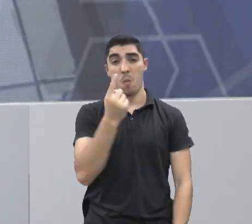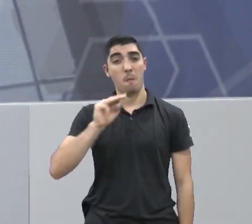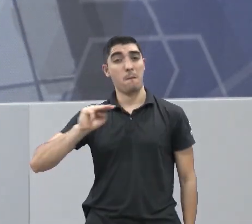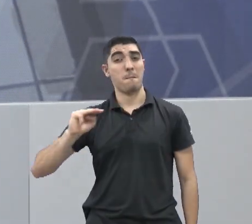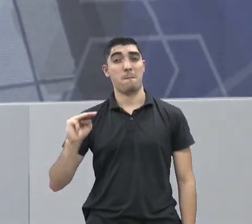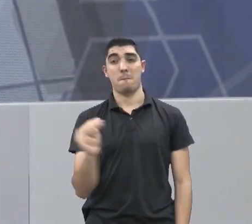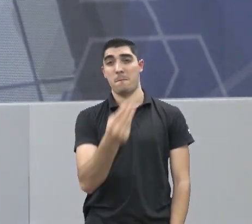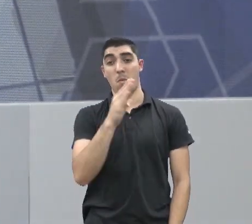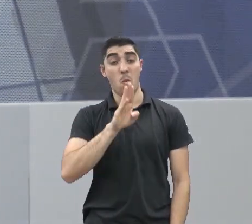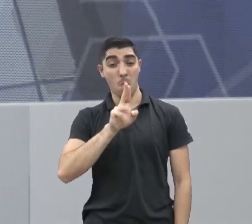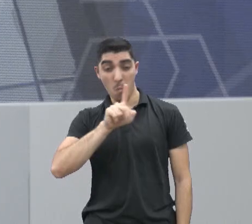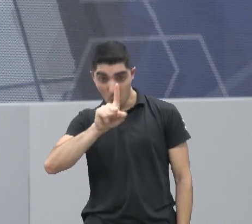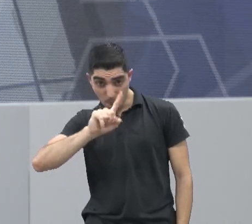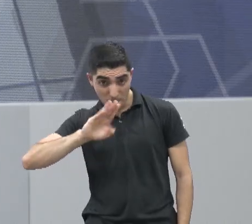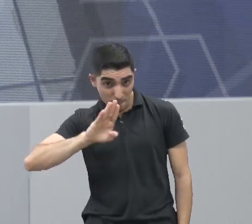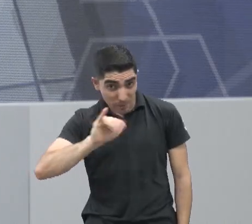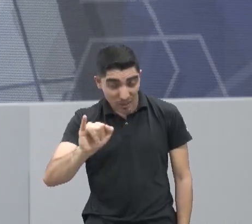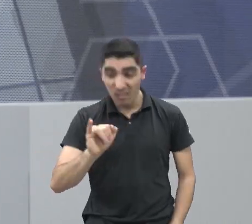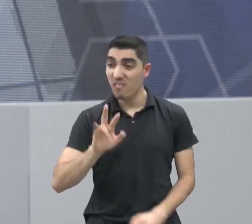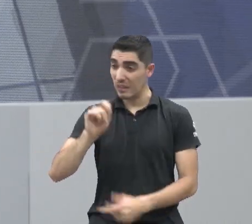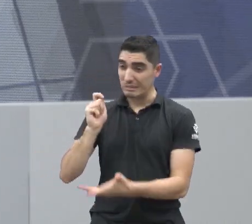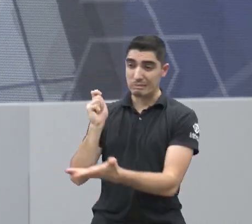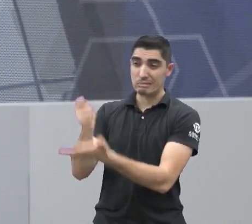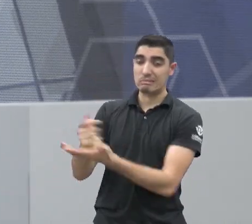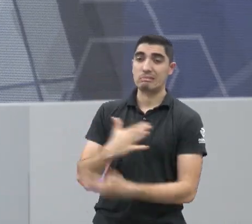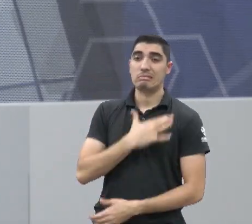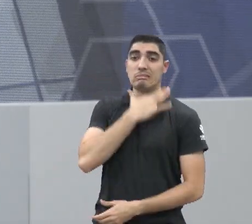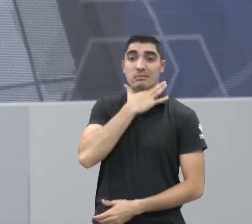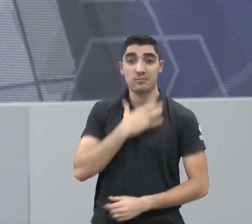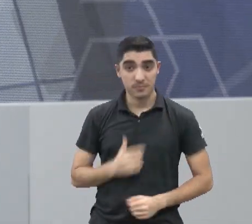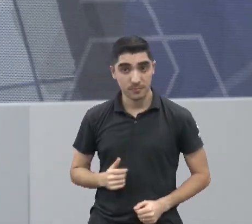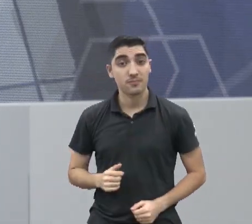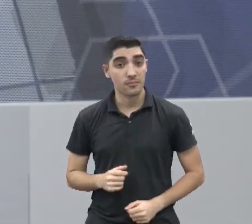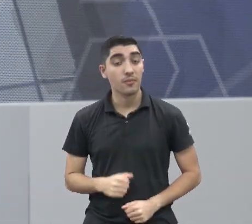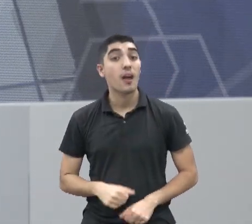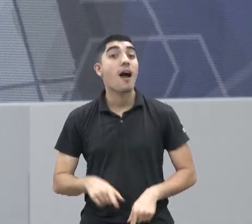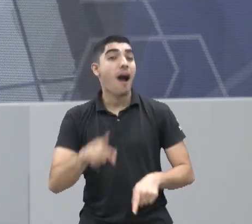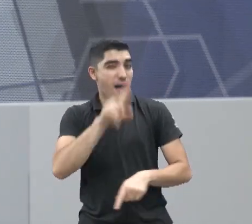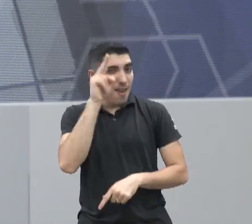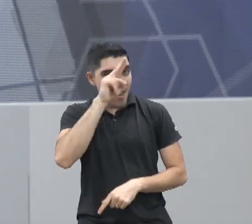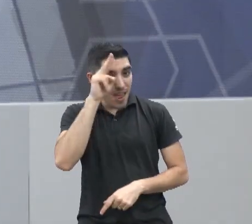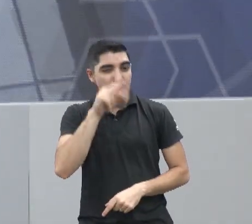1 bilhão e 200, vereador Lino Bispo, né? Que usou indevidamente